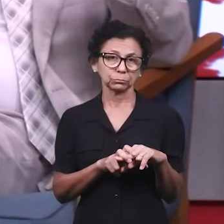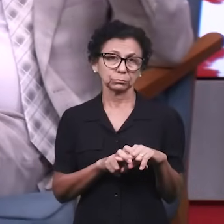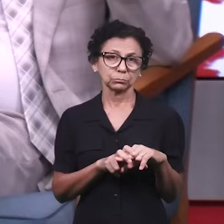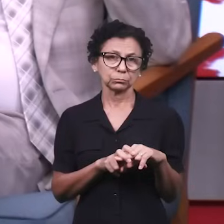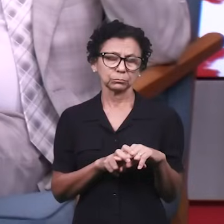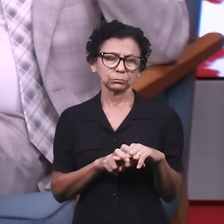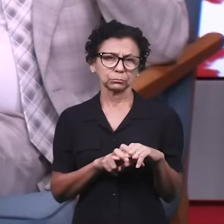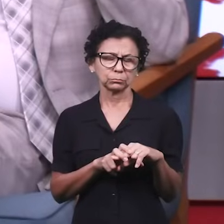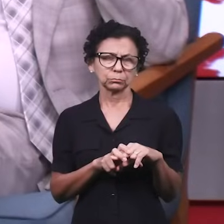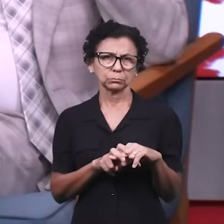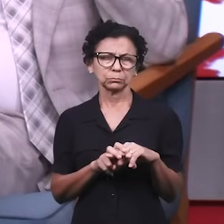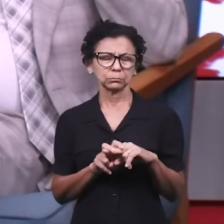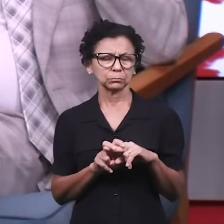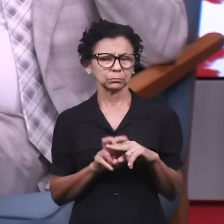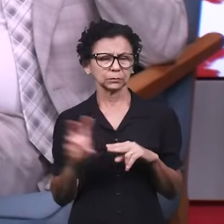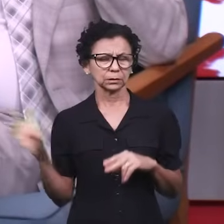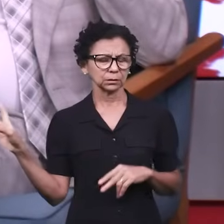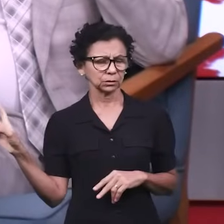calçada.